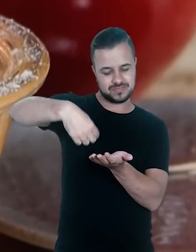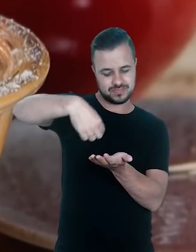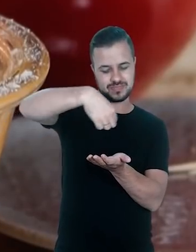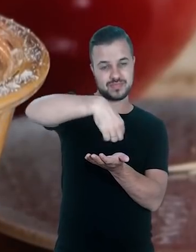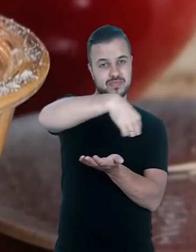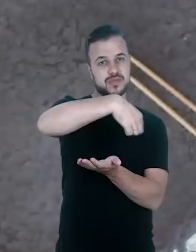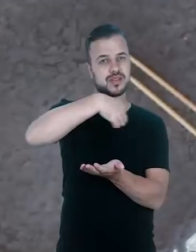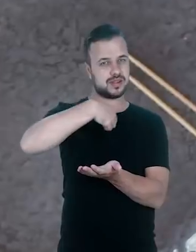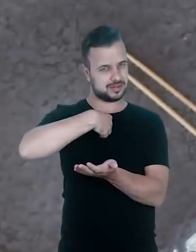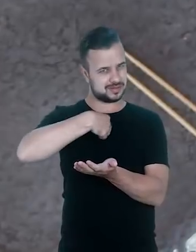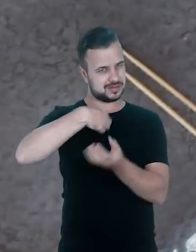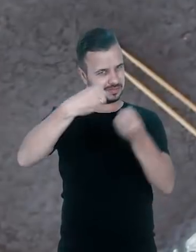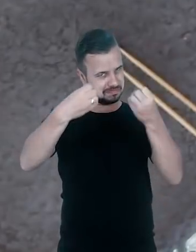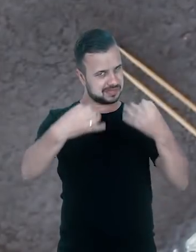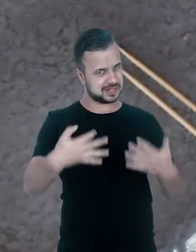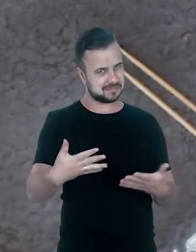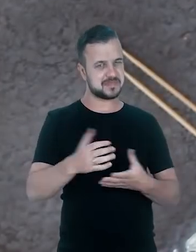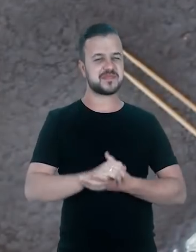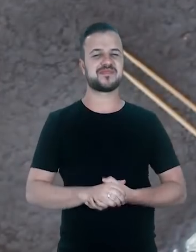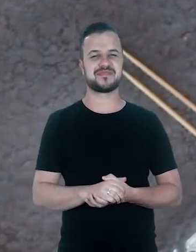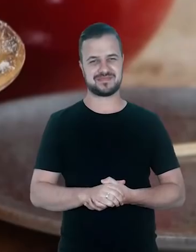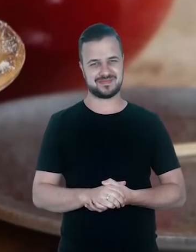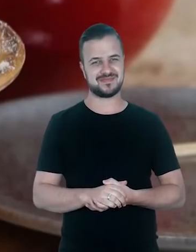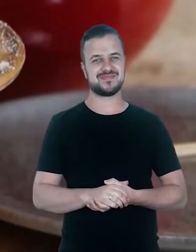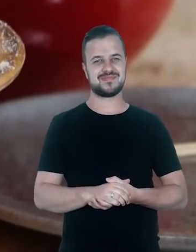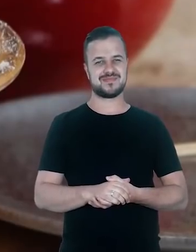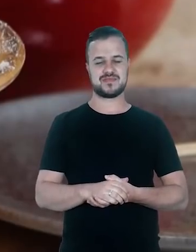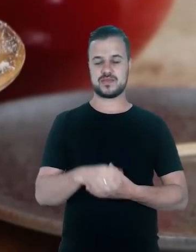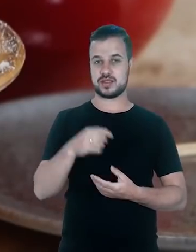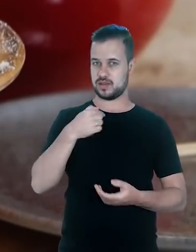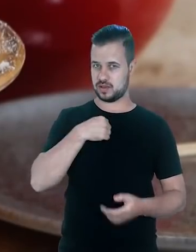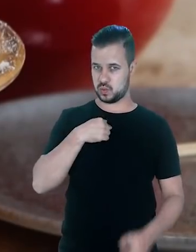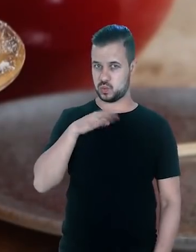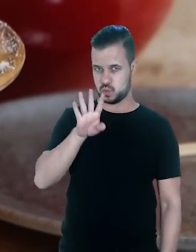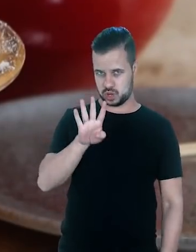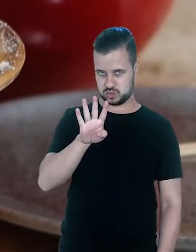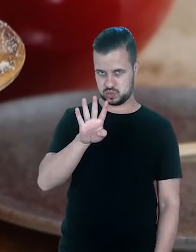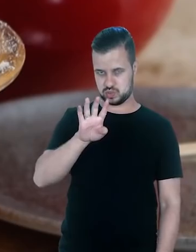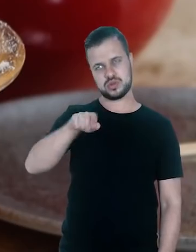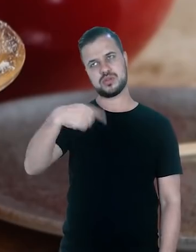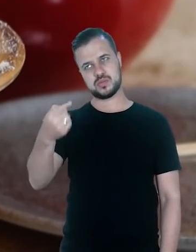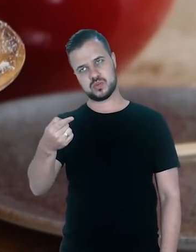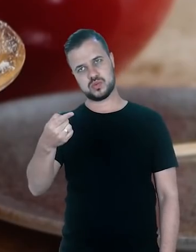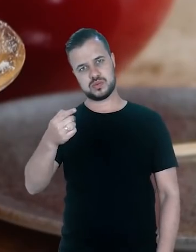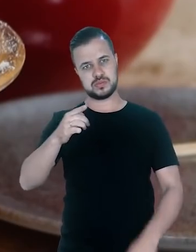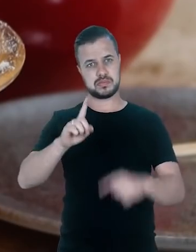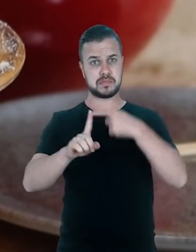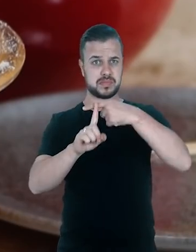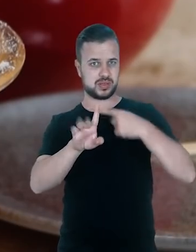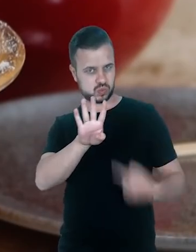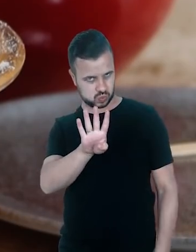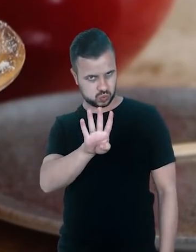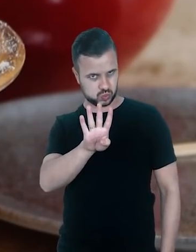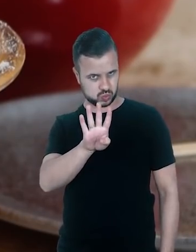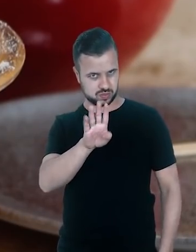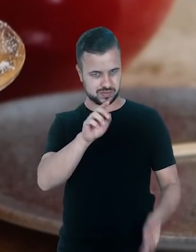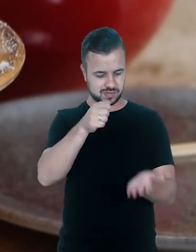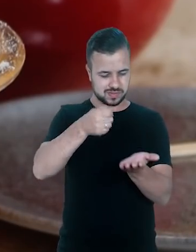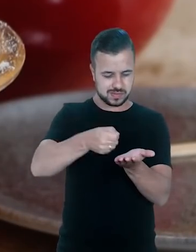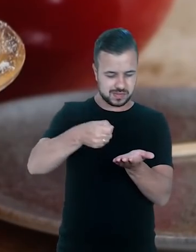ficar parecendo uma abóbora, como eu falei pra vocês. Aqui eu fiz o quê? 4 e depois eu vou fazer mais 4,